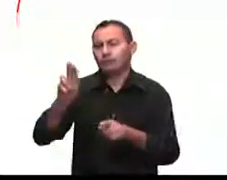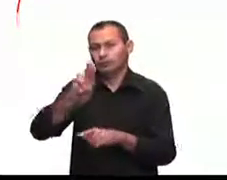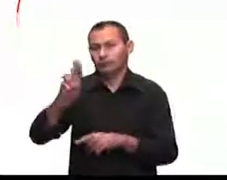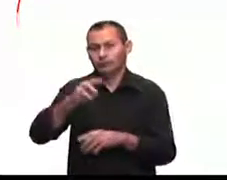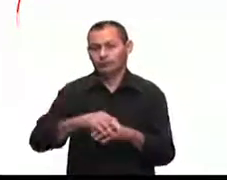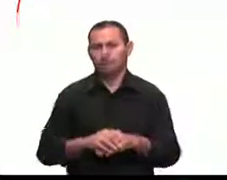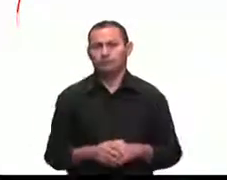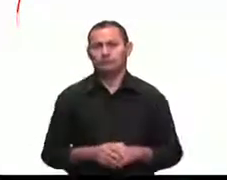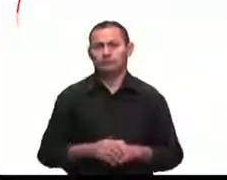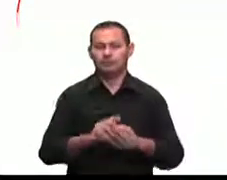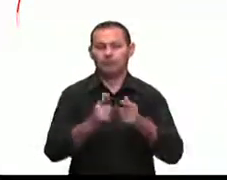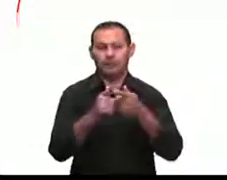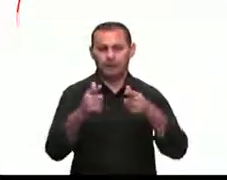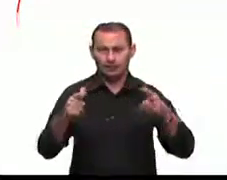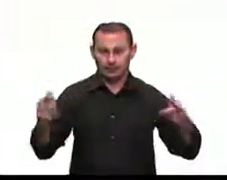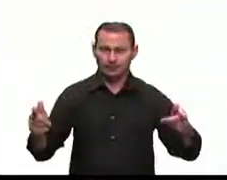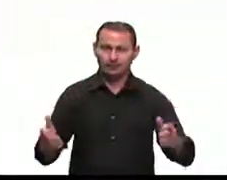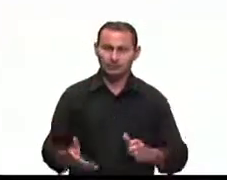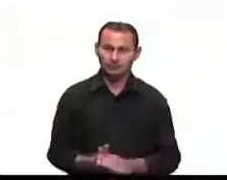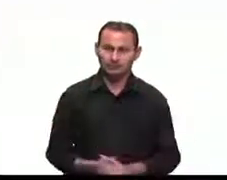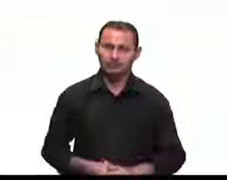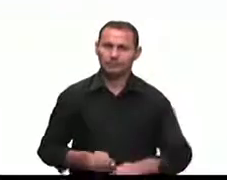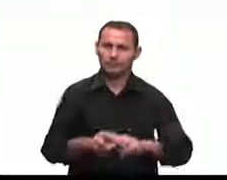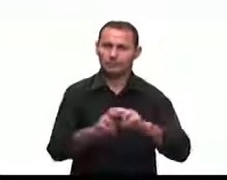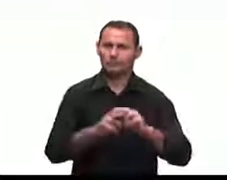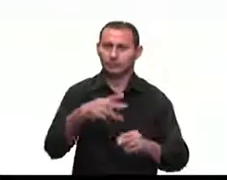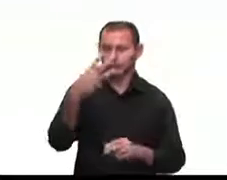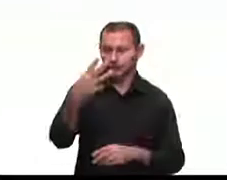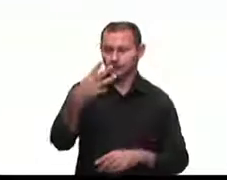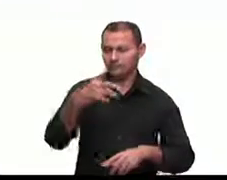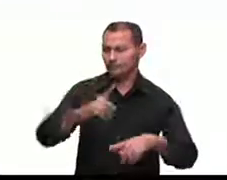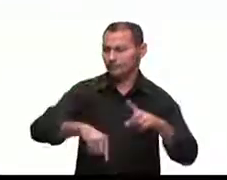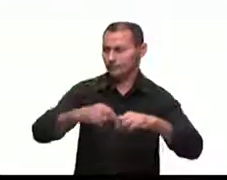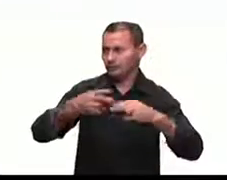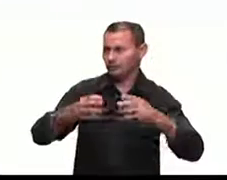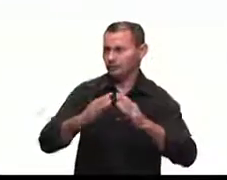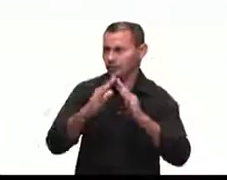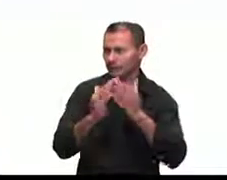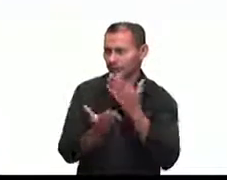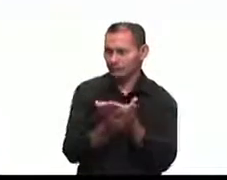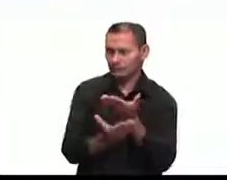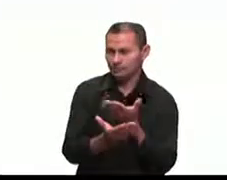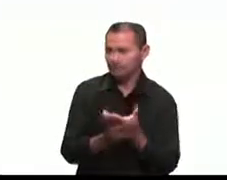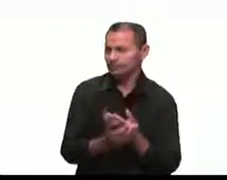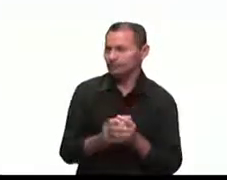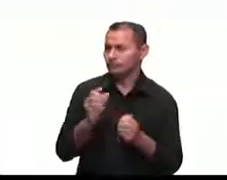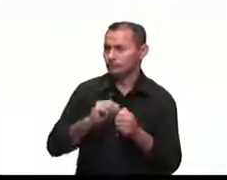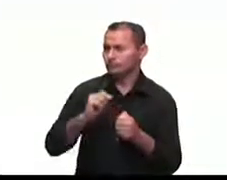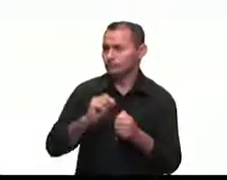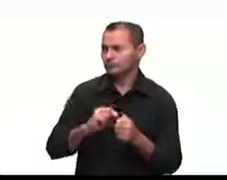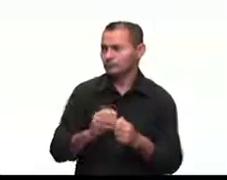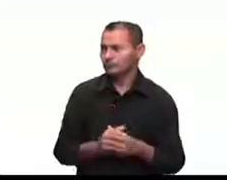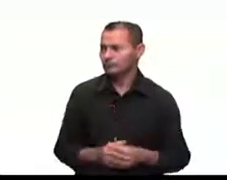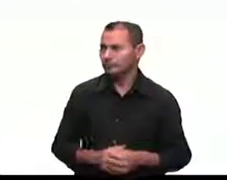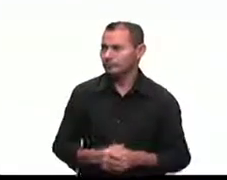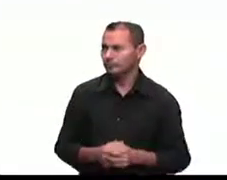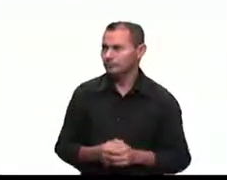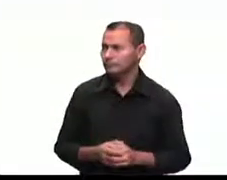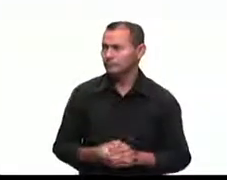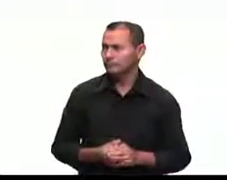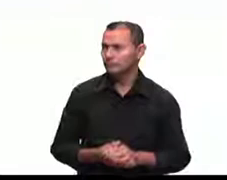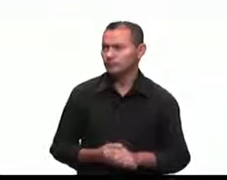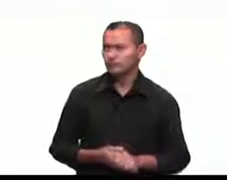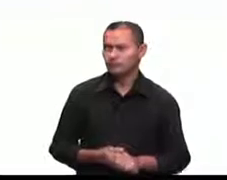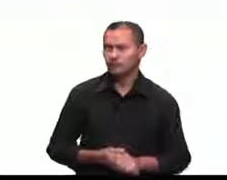da gramática. E para isso, então, os 3 produtos, né, que a escola desenvolveu.